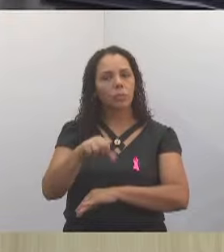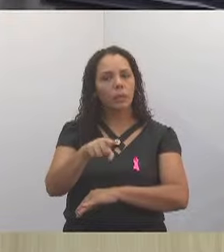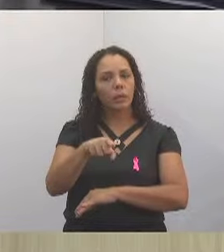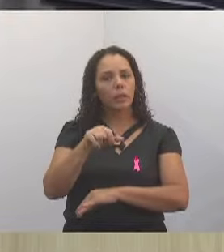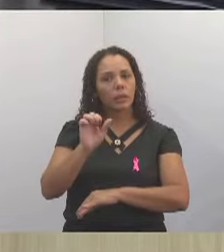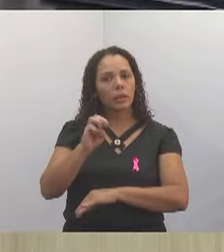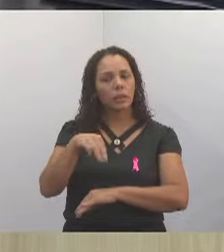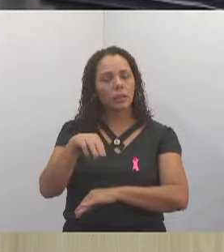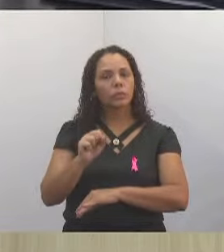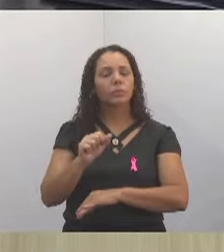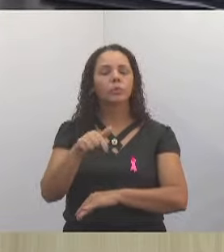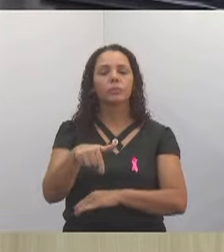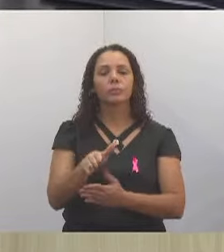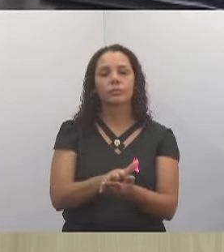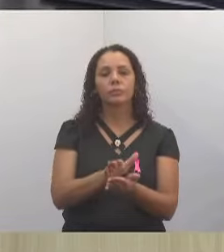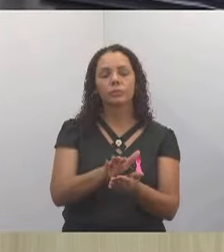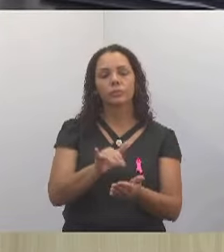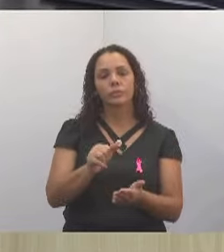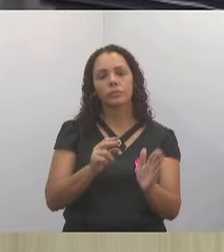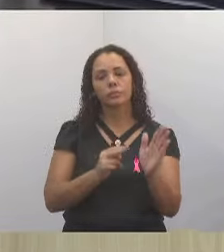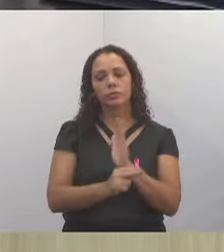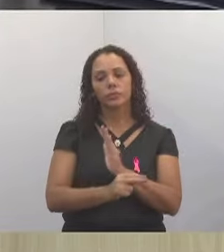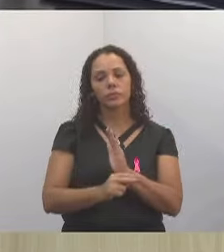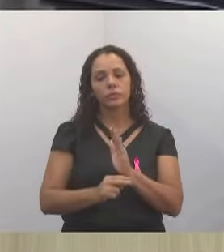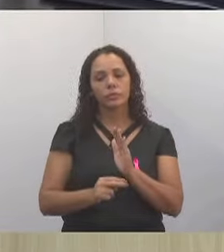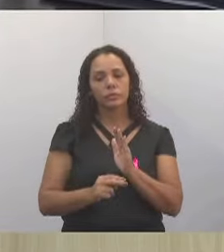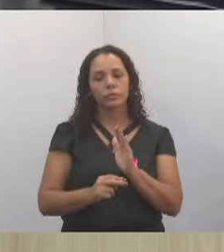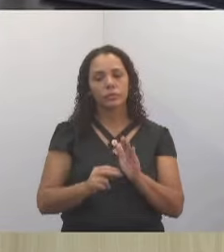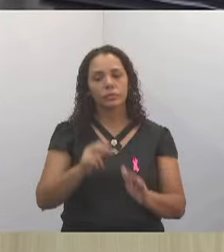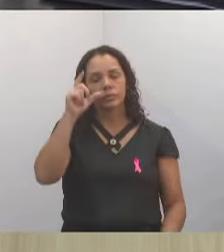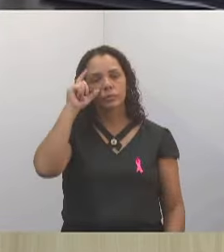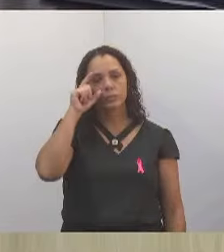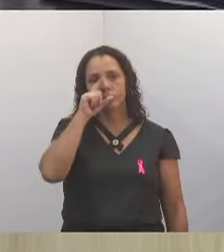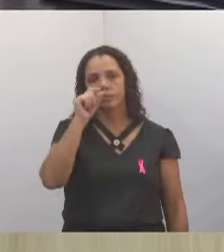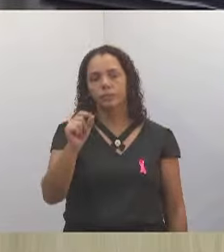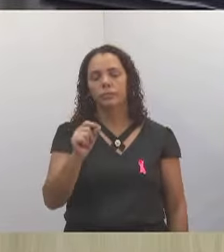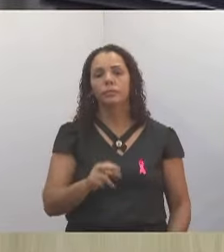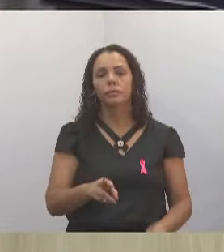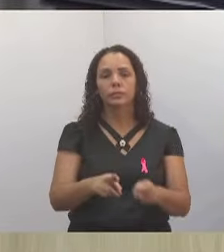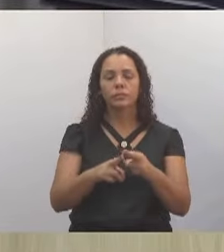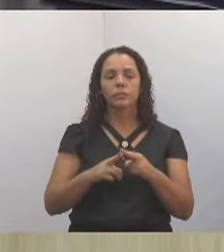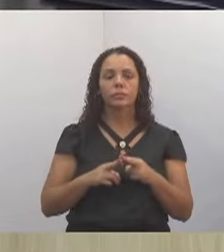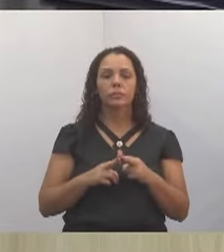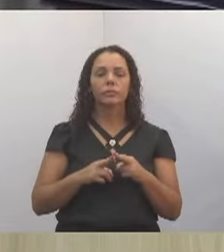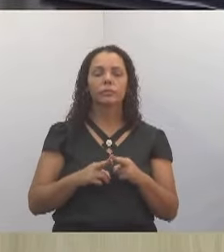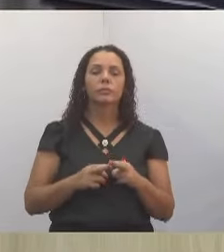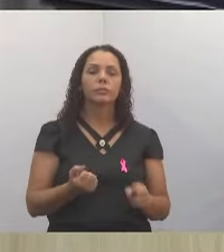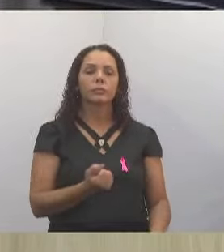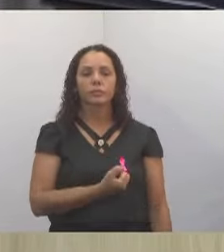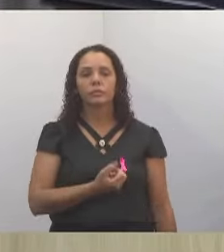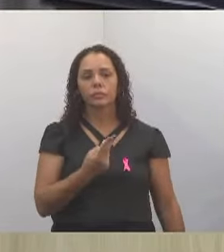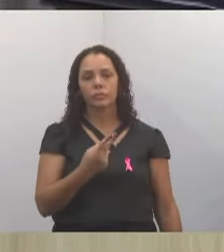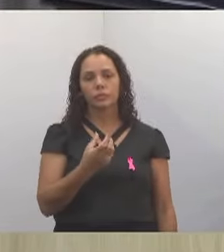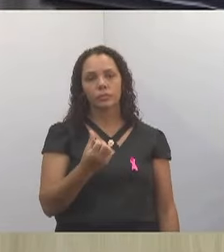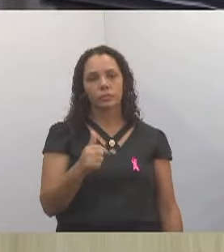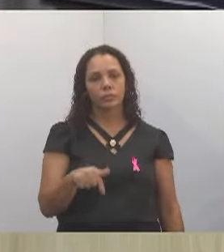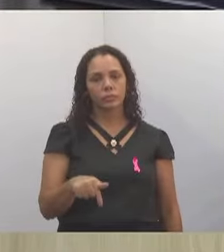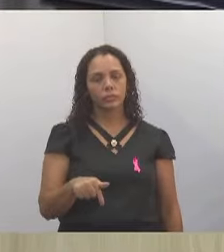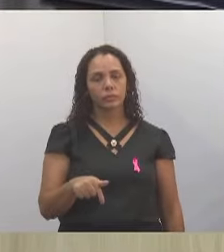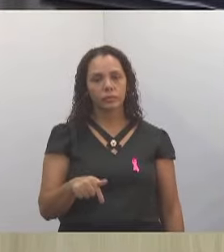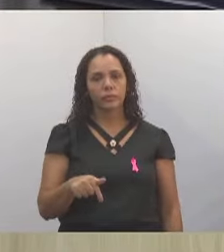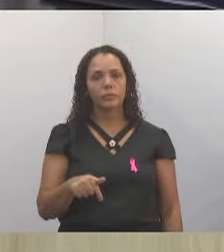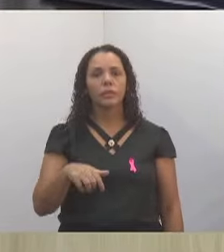Colônia, neste município. Autoria, vereador Abner. Requerimento 267.